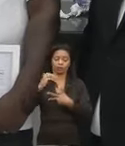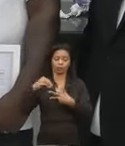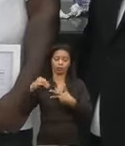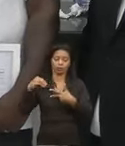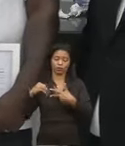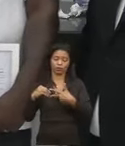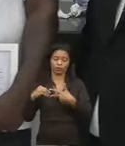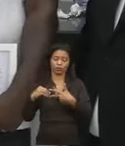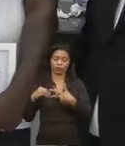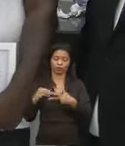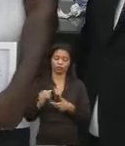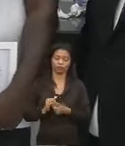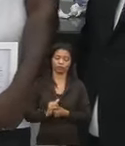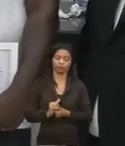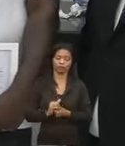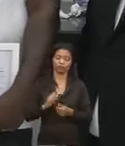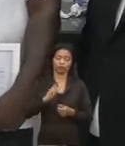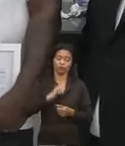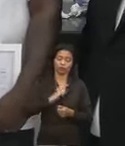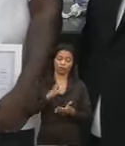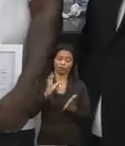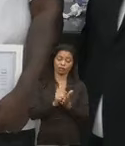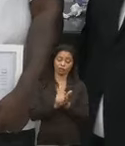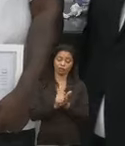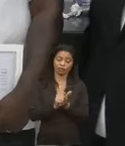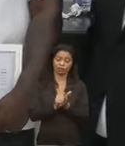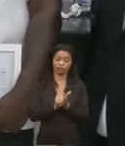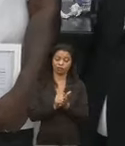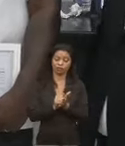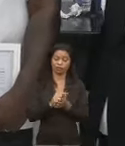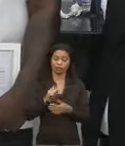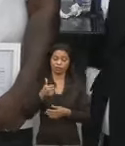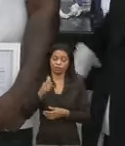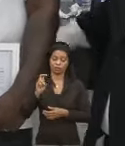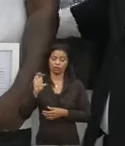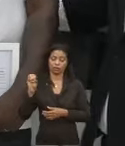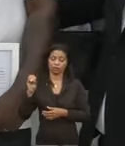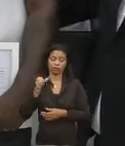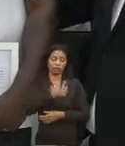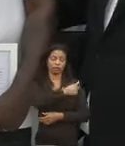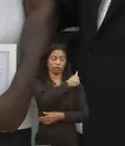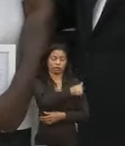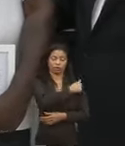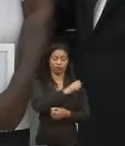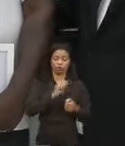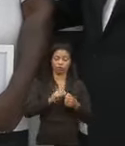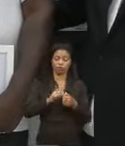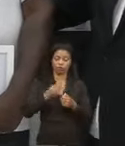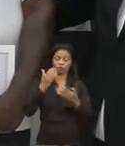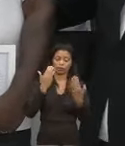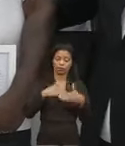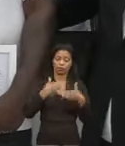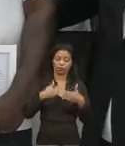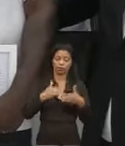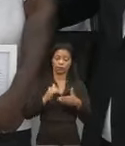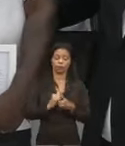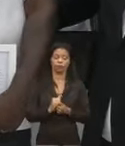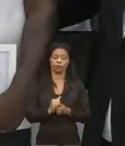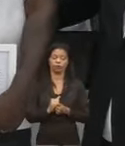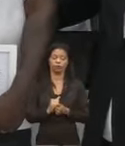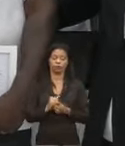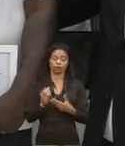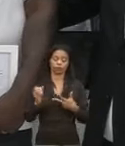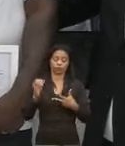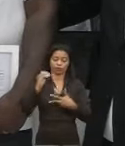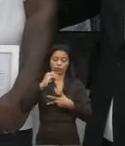150 alunos, não é? Mais de 150 alunos fazendo a prova do Enem. São